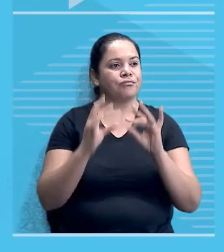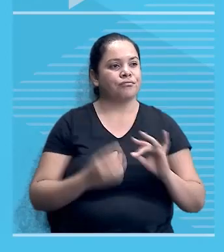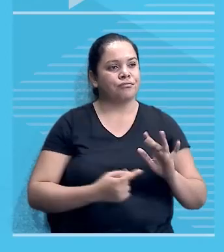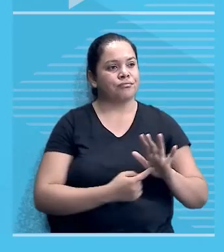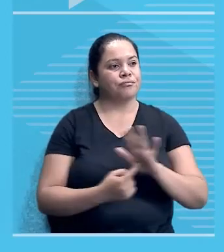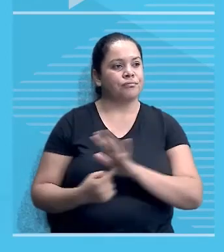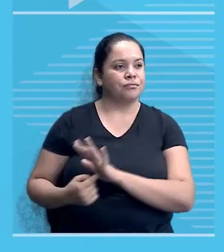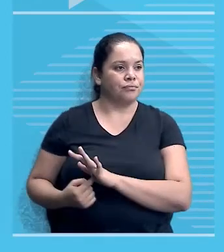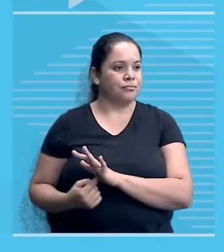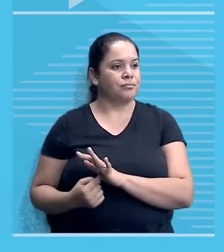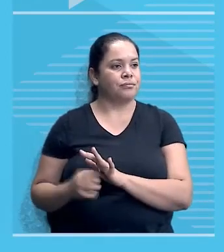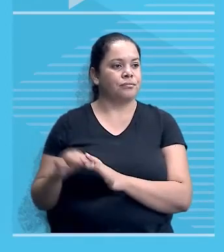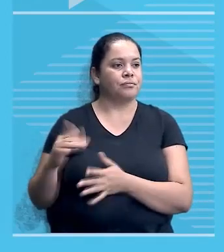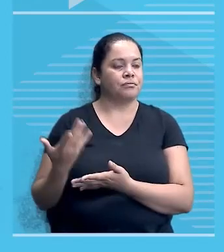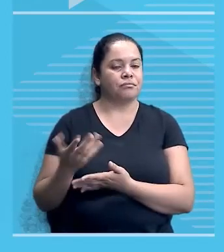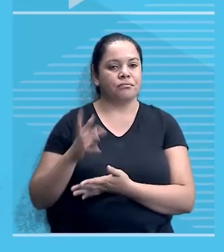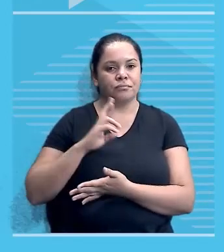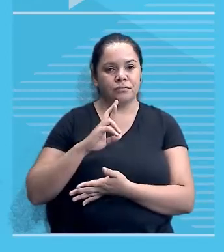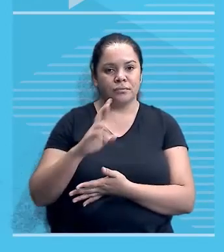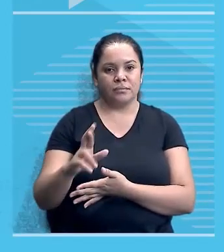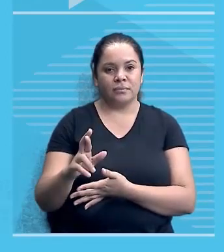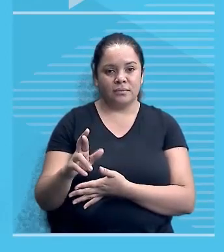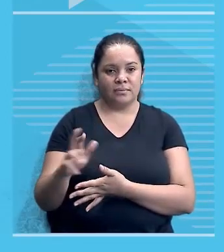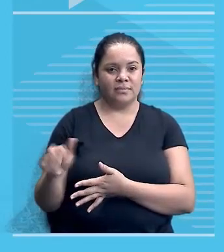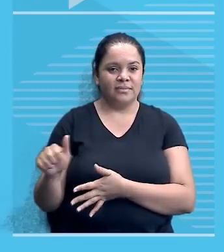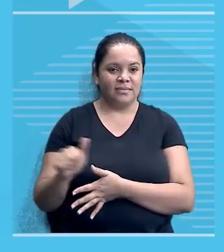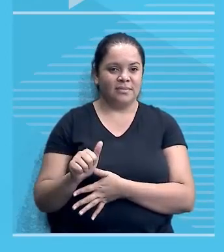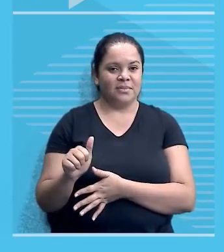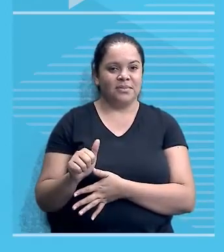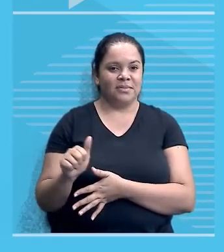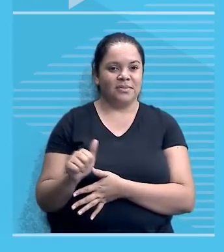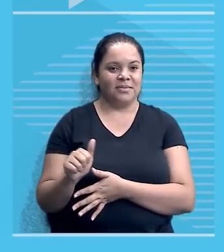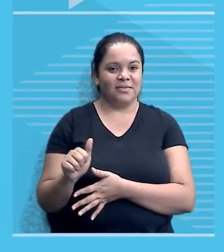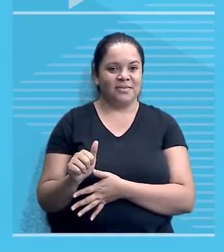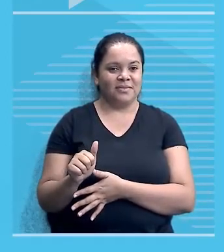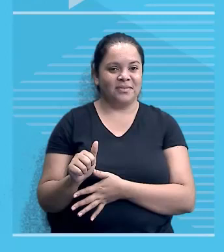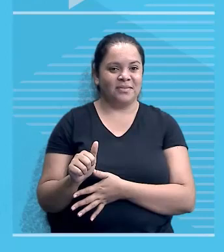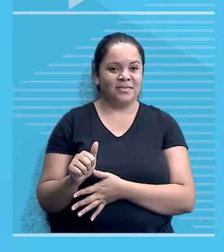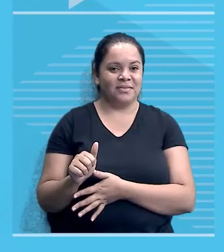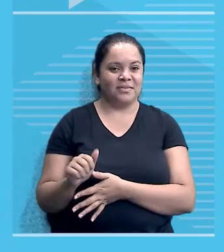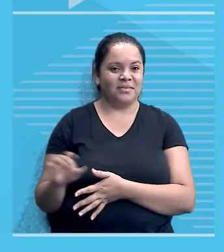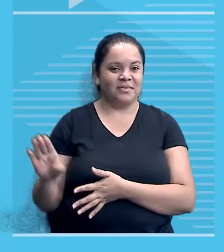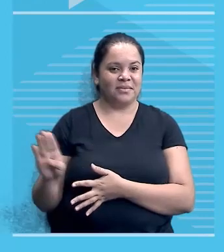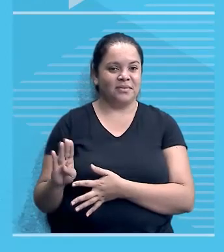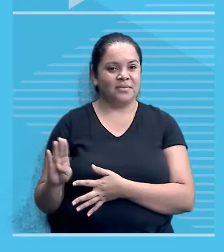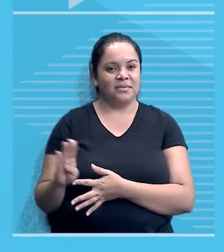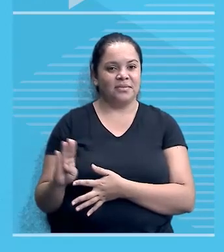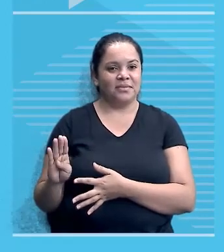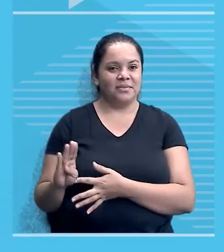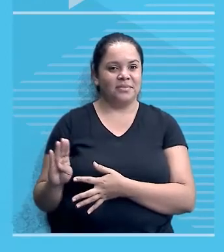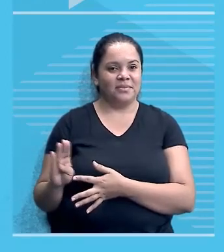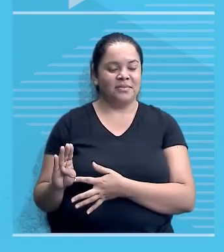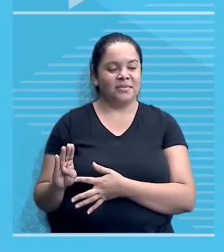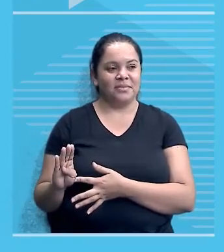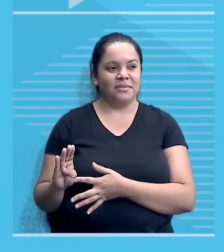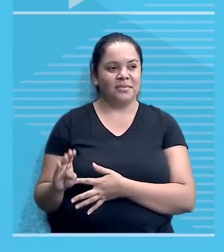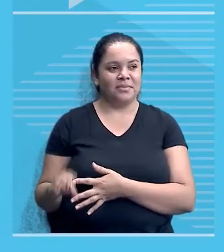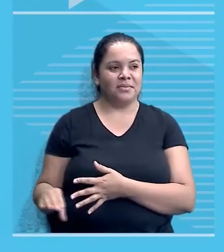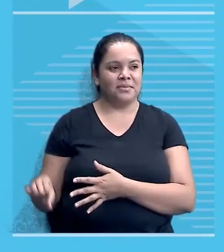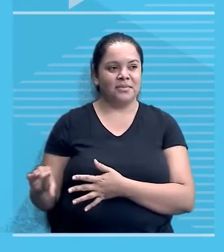escala cartográfica letra B conurbação Metropolitana letra C